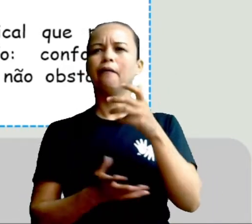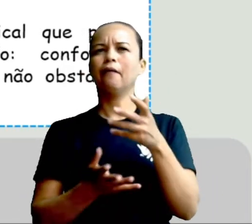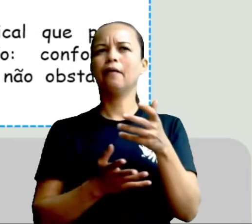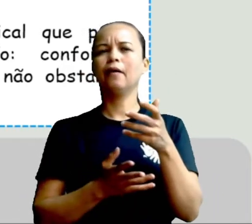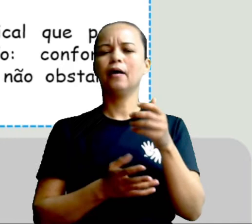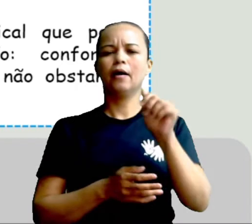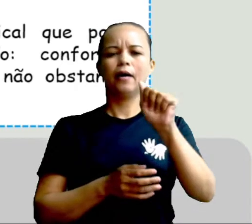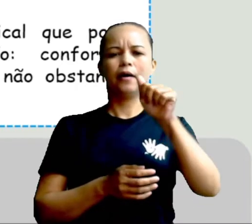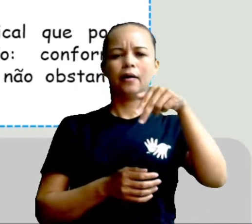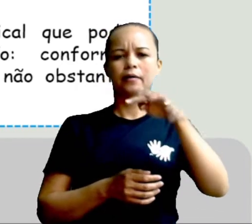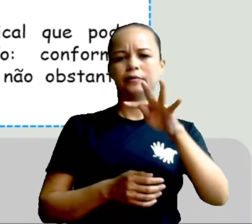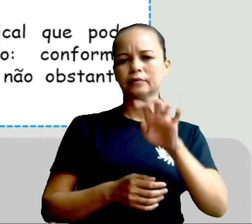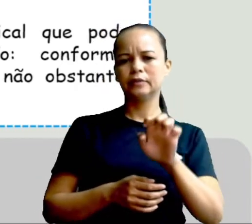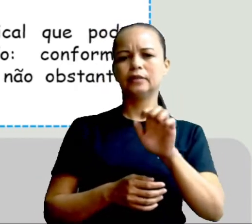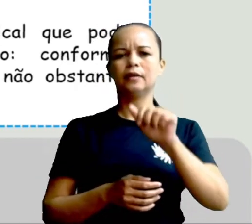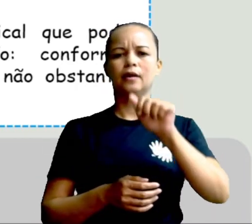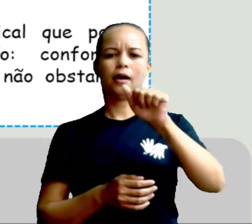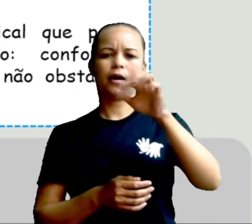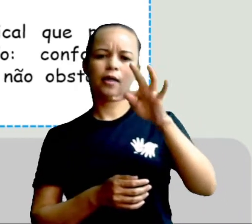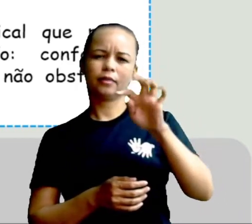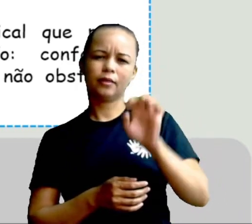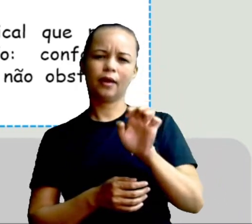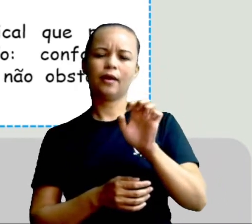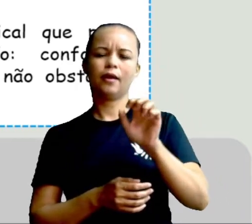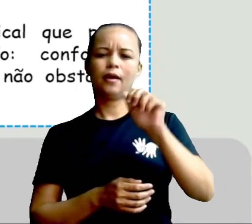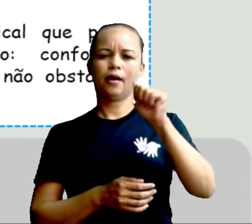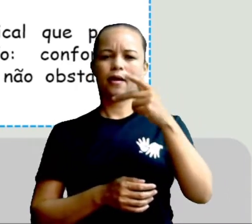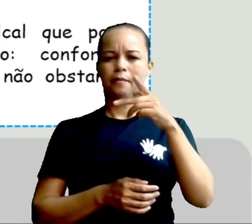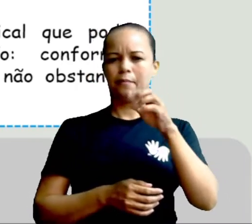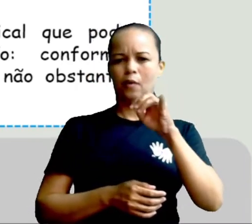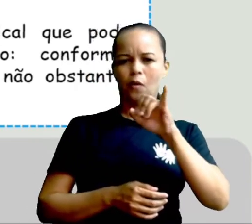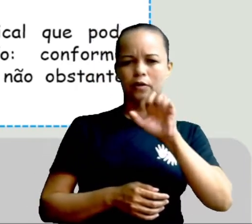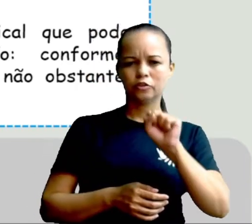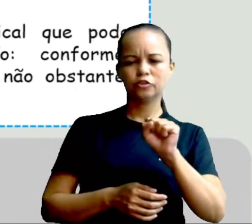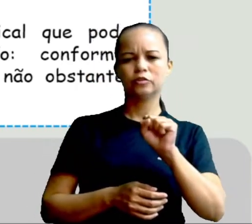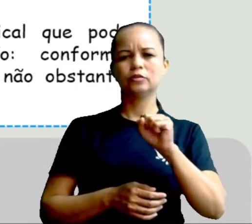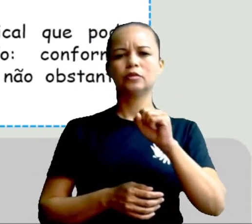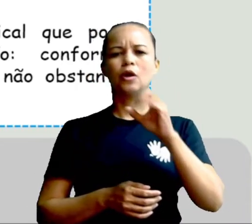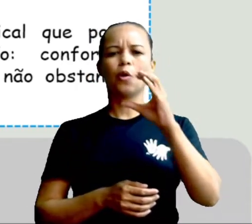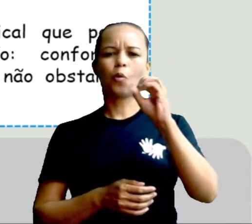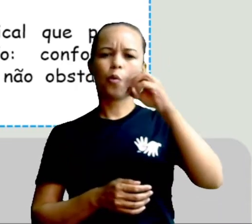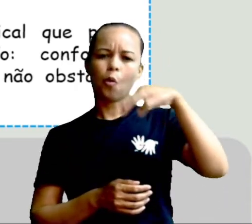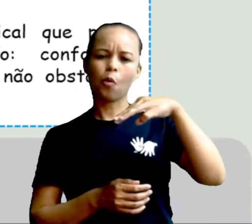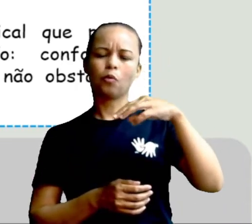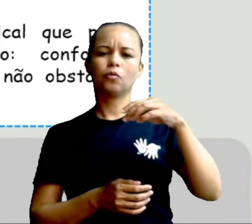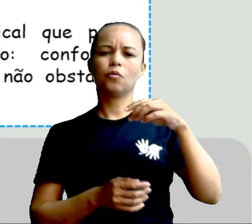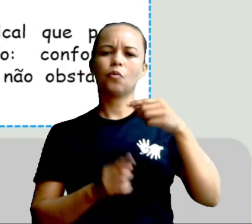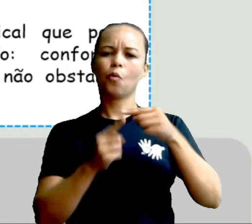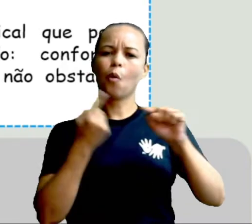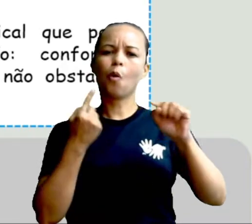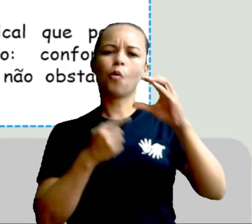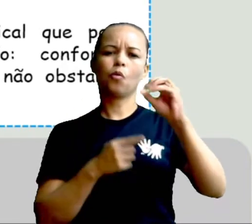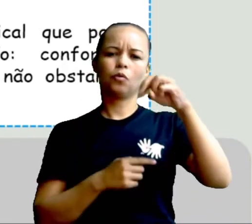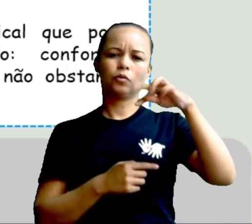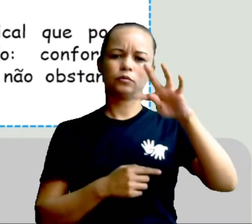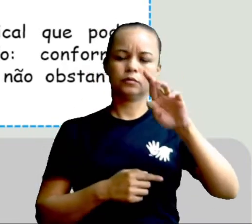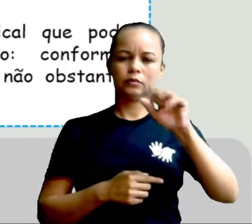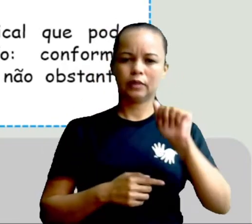a, ante, até, após, com,